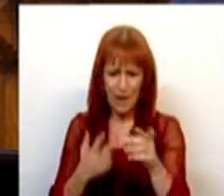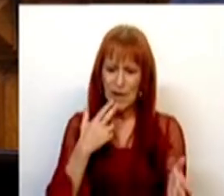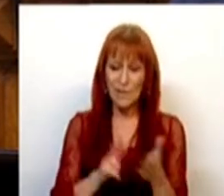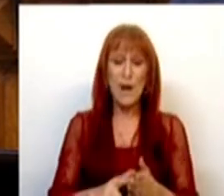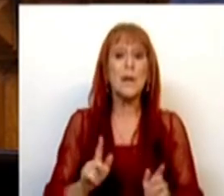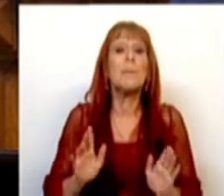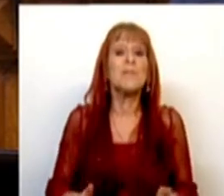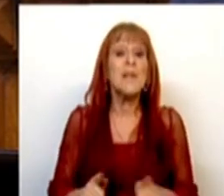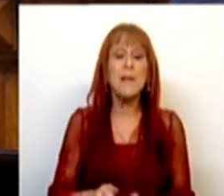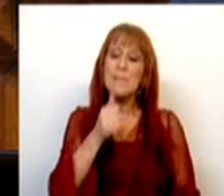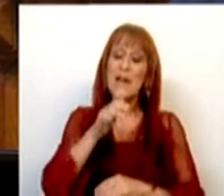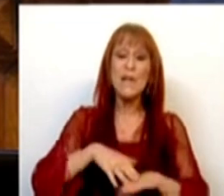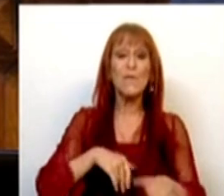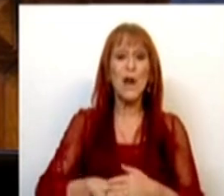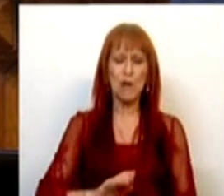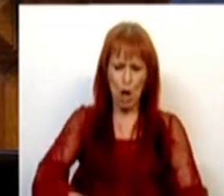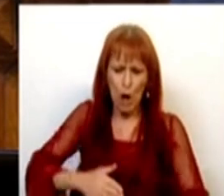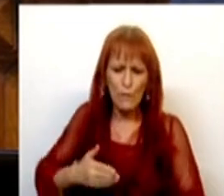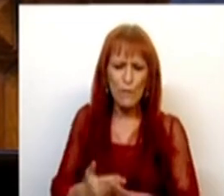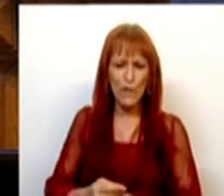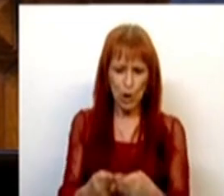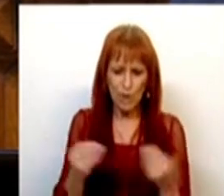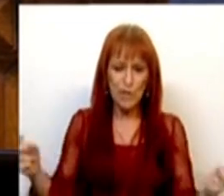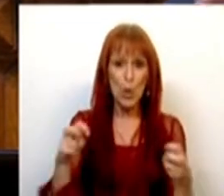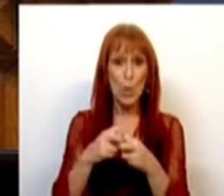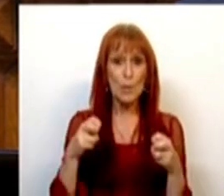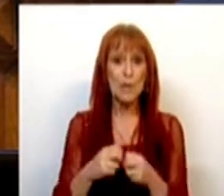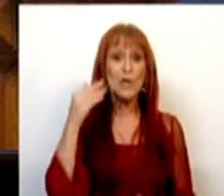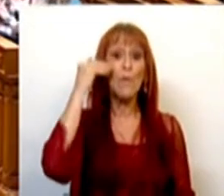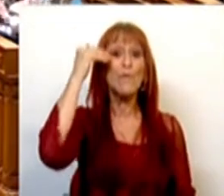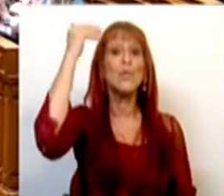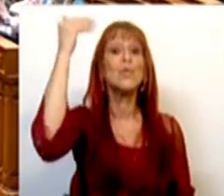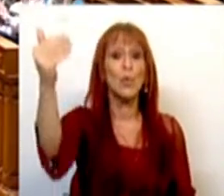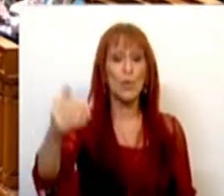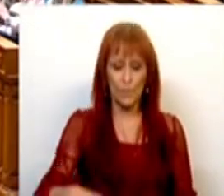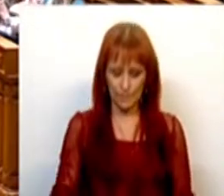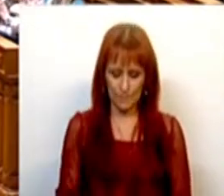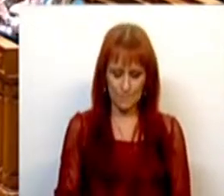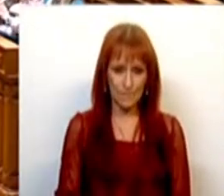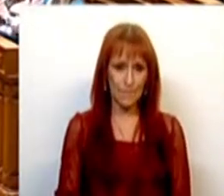verdade, o que é preciso é tomar medidas para reforçar e resolver os problemas para o futuro. Bem.